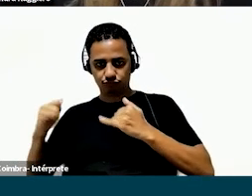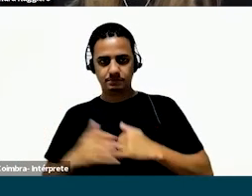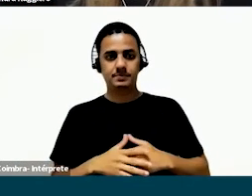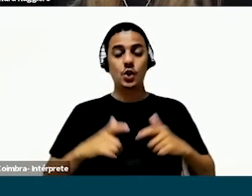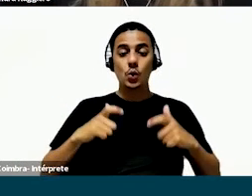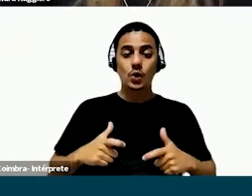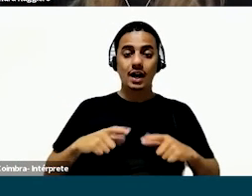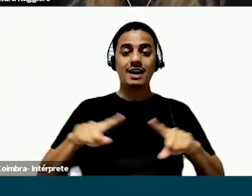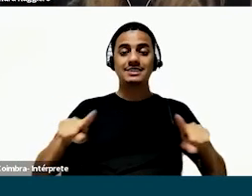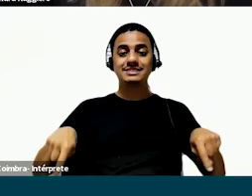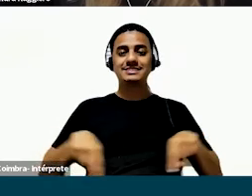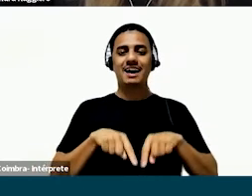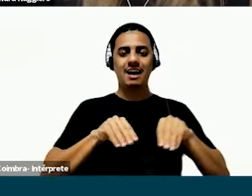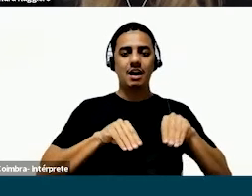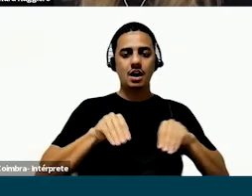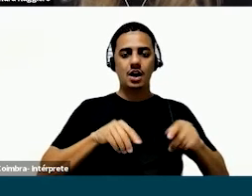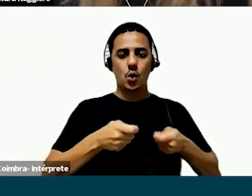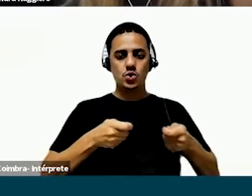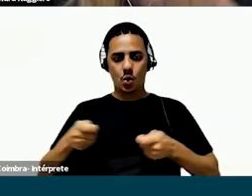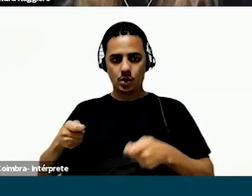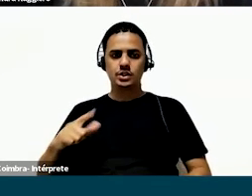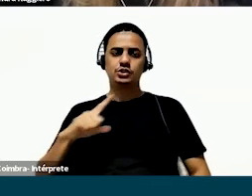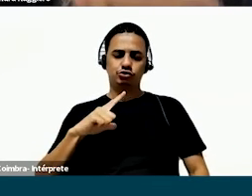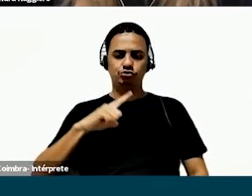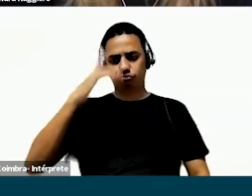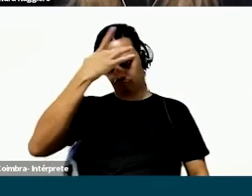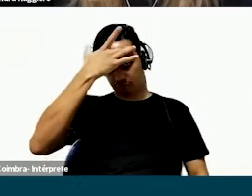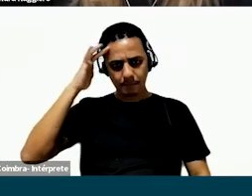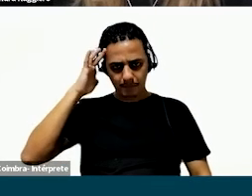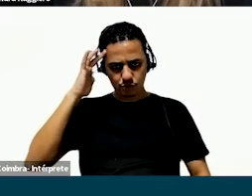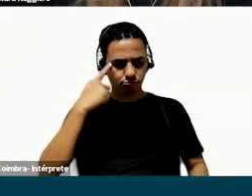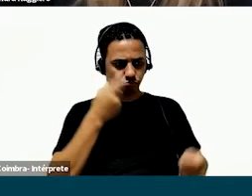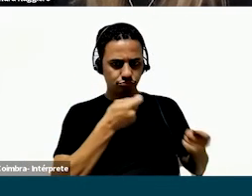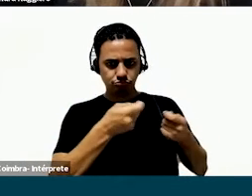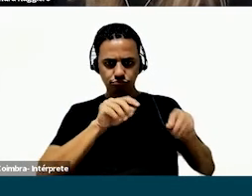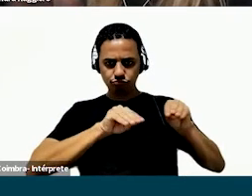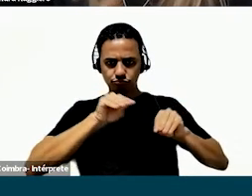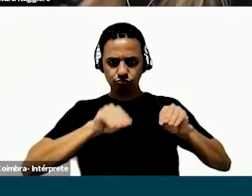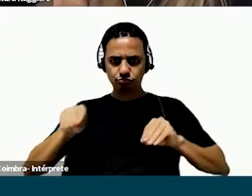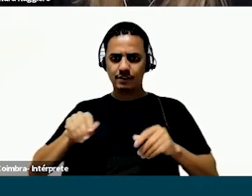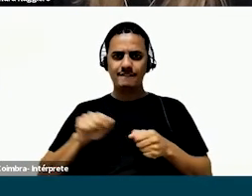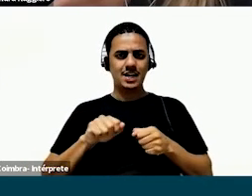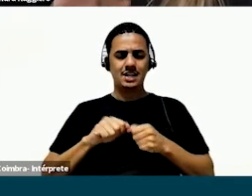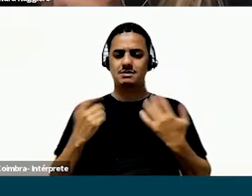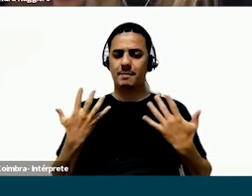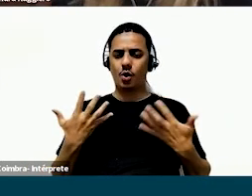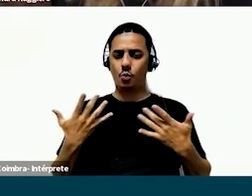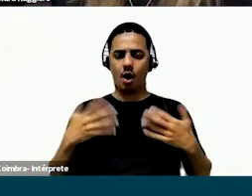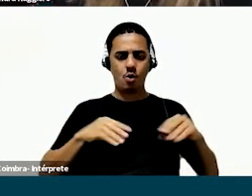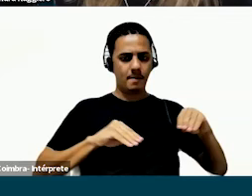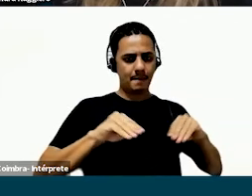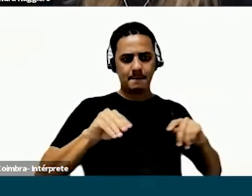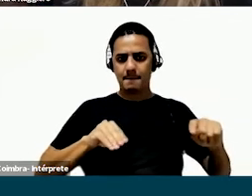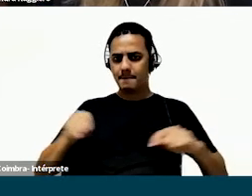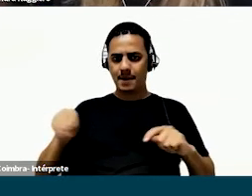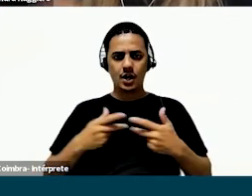sala de controle. Então, nessa sala de controle, tinham, então, os operadores de tempo real que executavam de forma